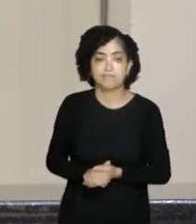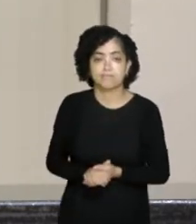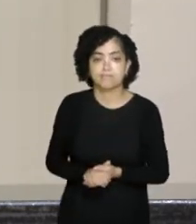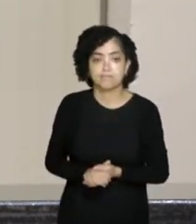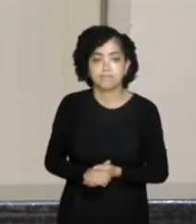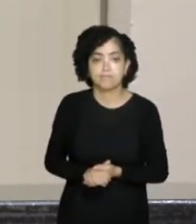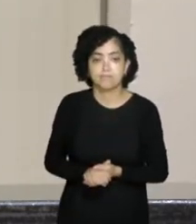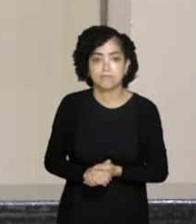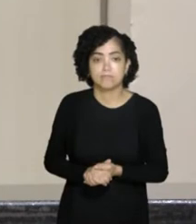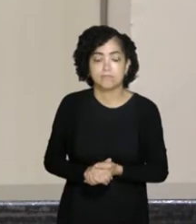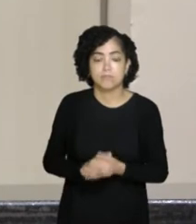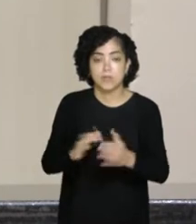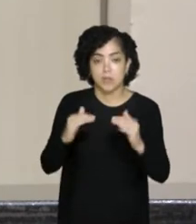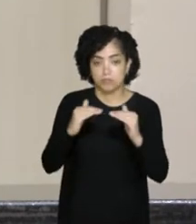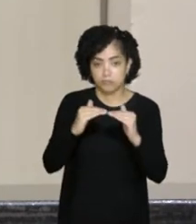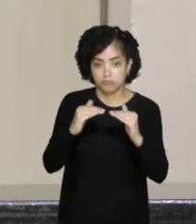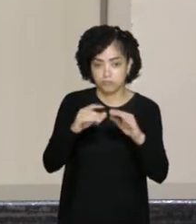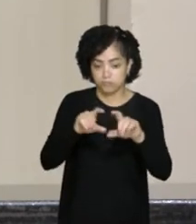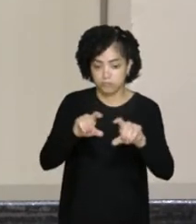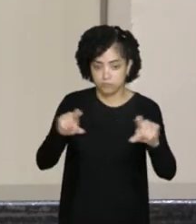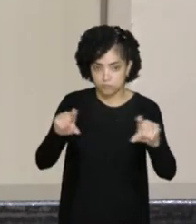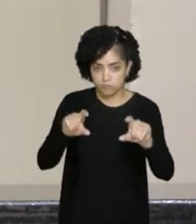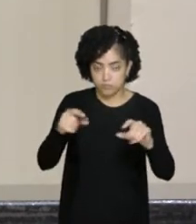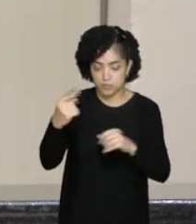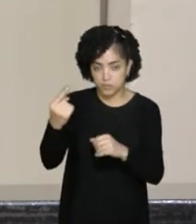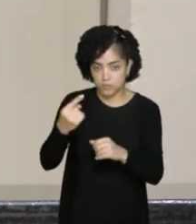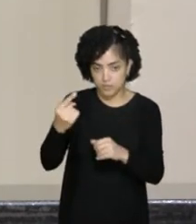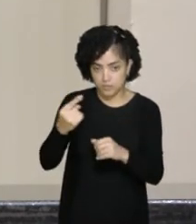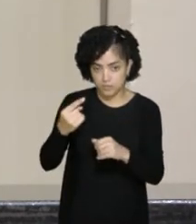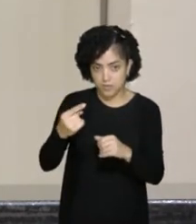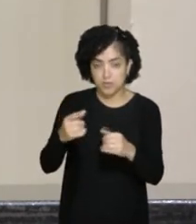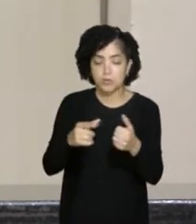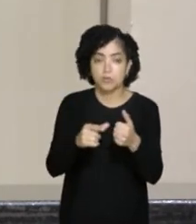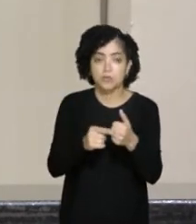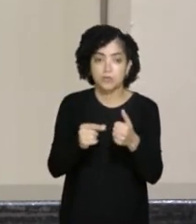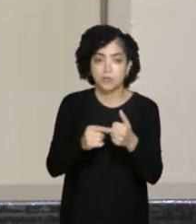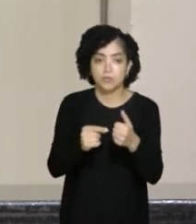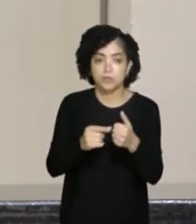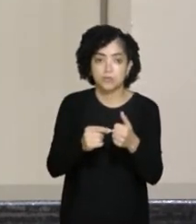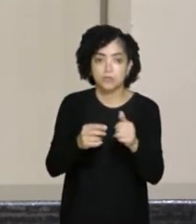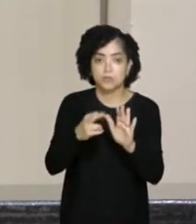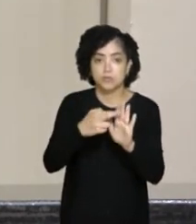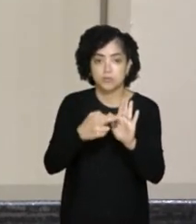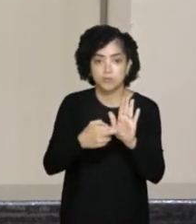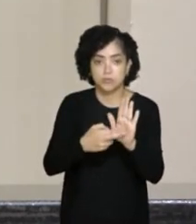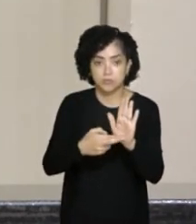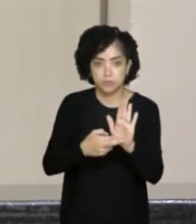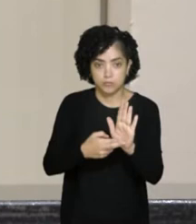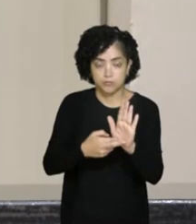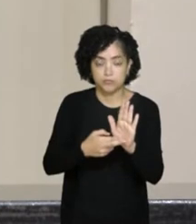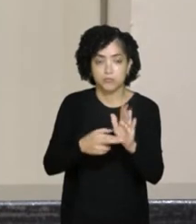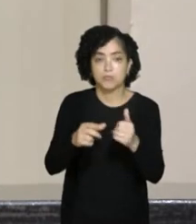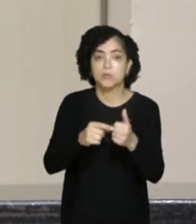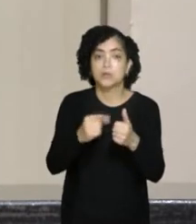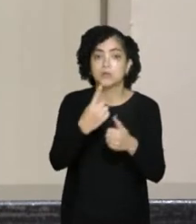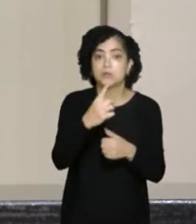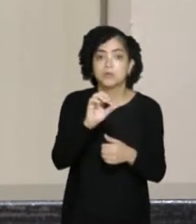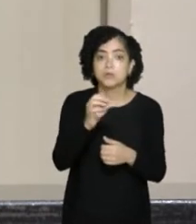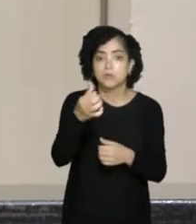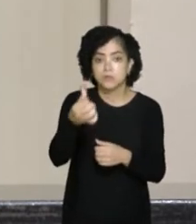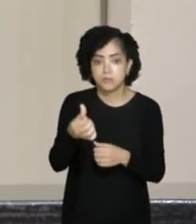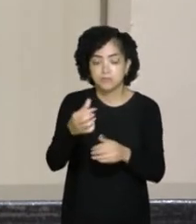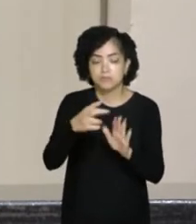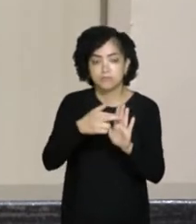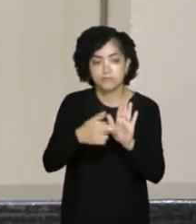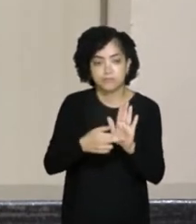anterior, que, em consonância com o parágrafo 1º do artigo 106 do Regimento Interno,